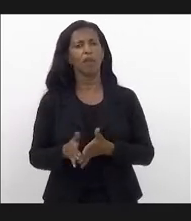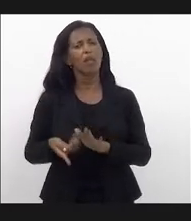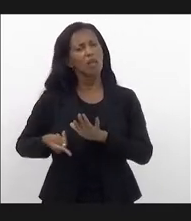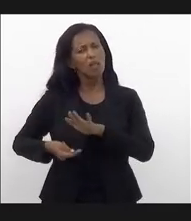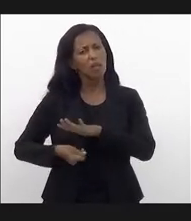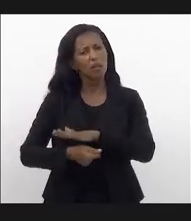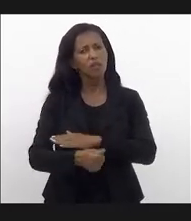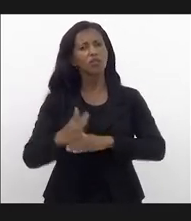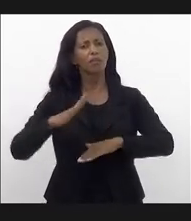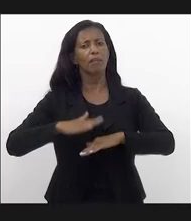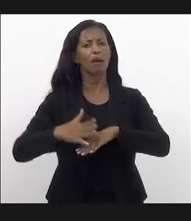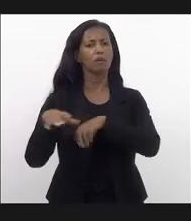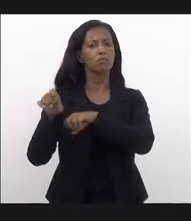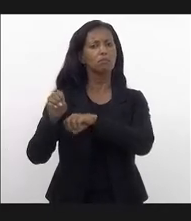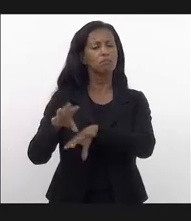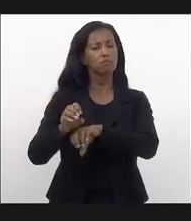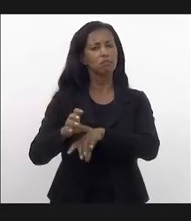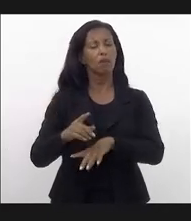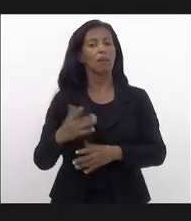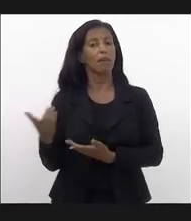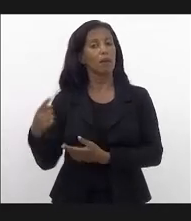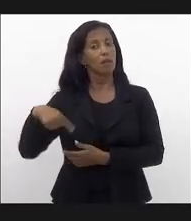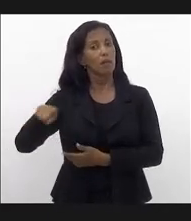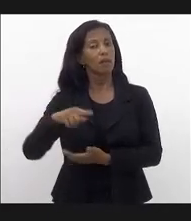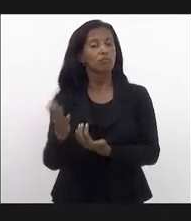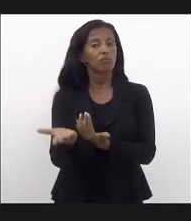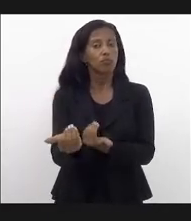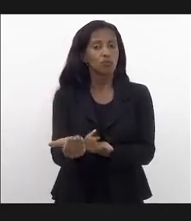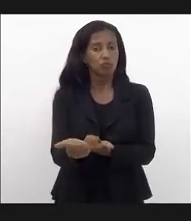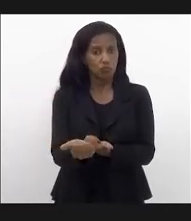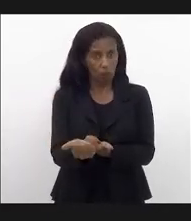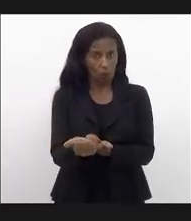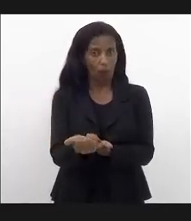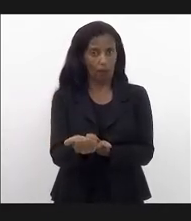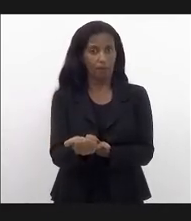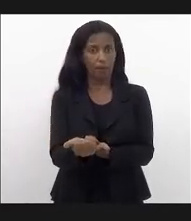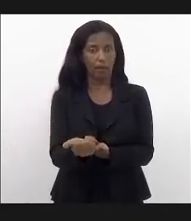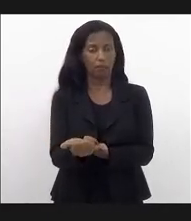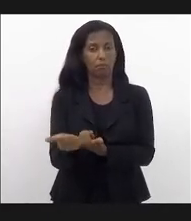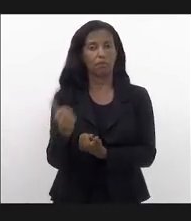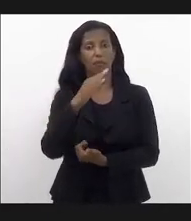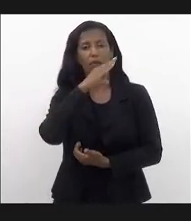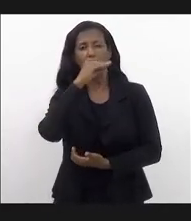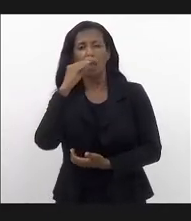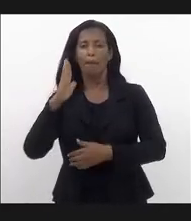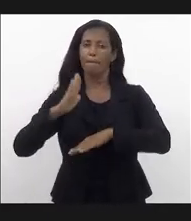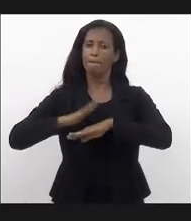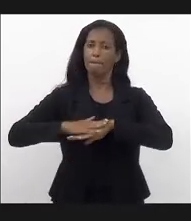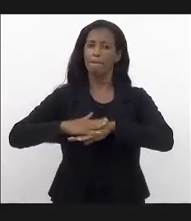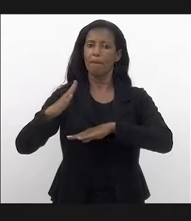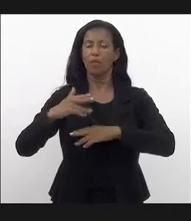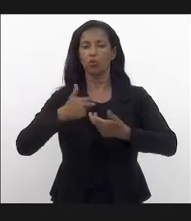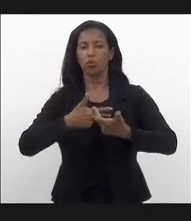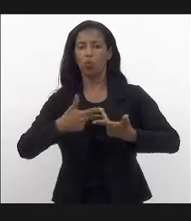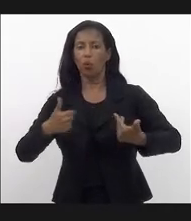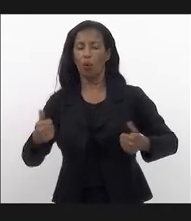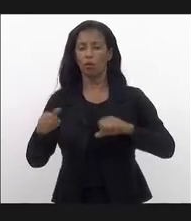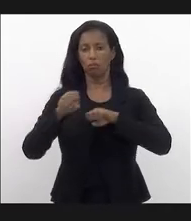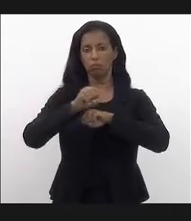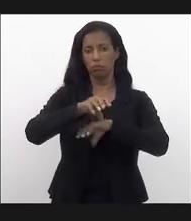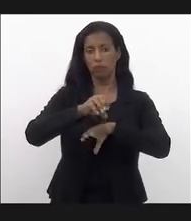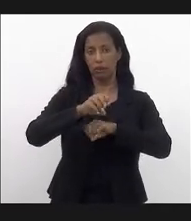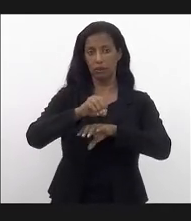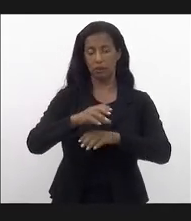mais na educação para que esses jovens jovens adolescentes possam ter mais qualidade no seu ensino